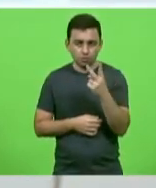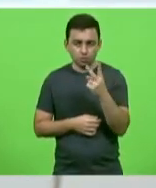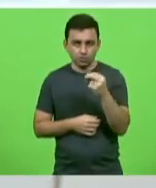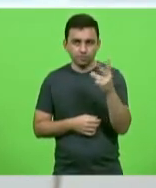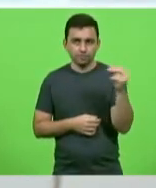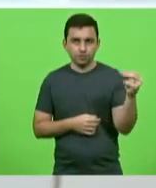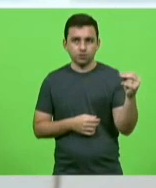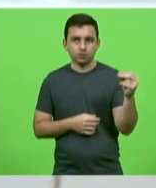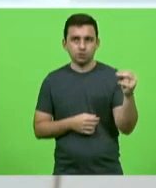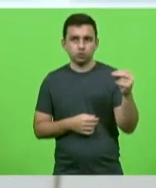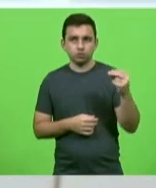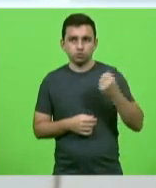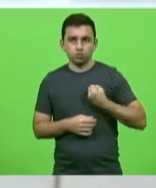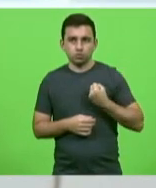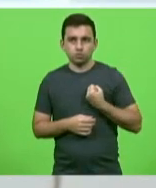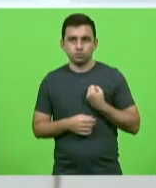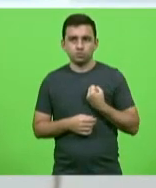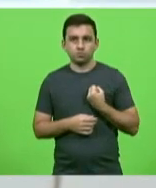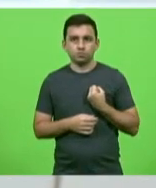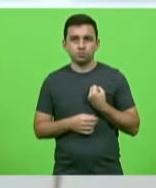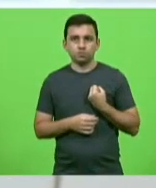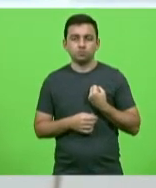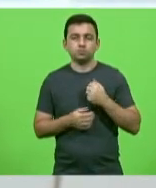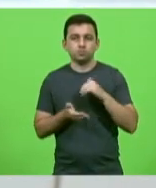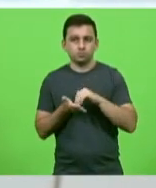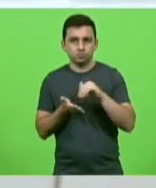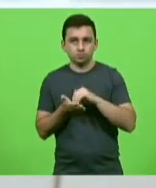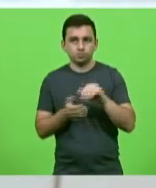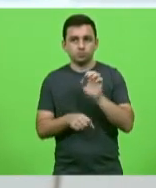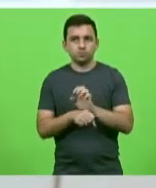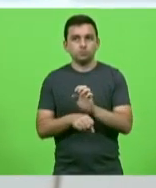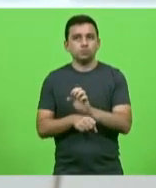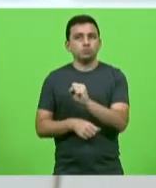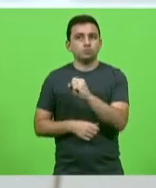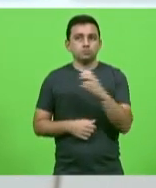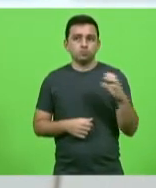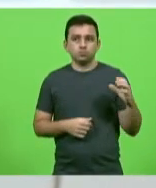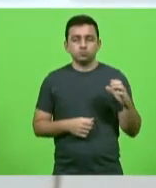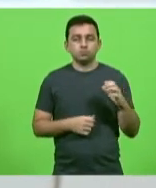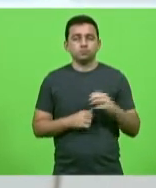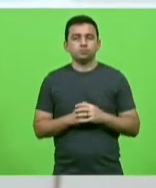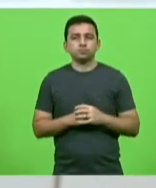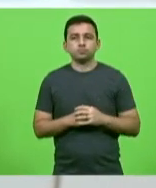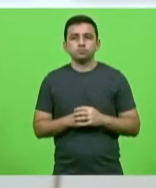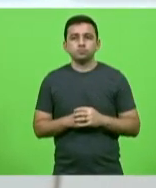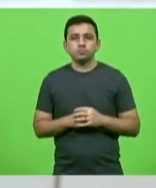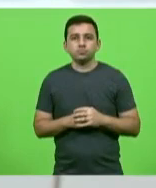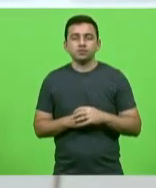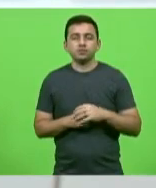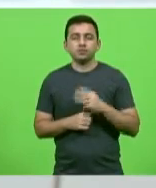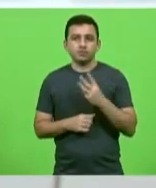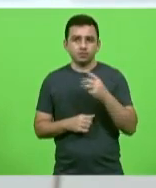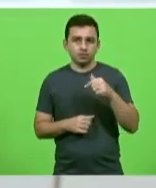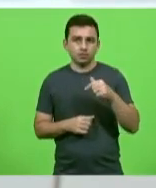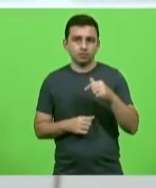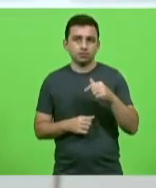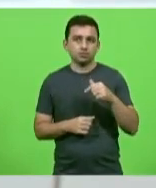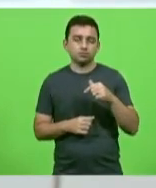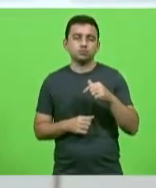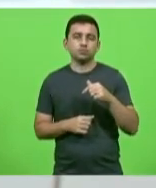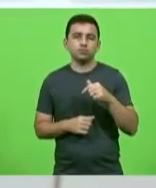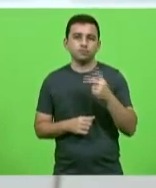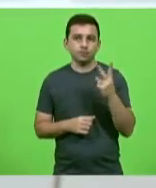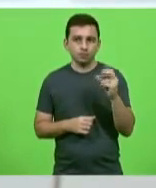processo Secretaria Estadual de Saúde 37070 a 20 se concretizou